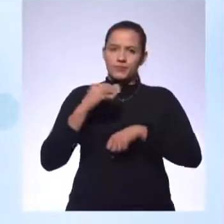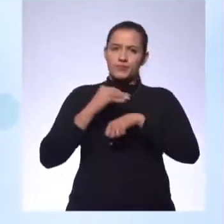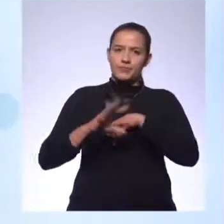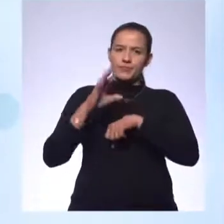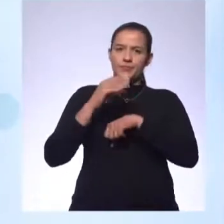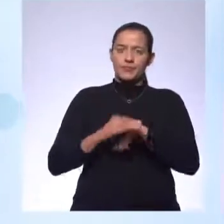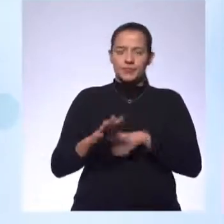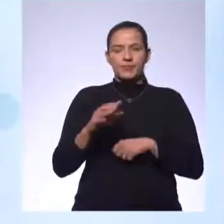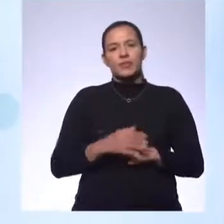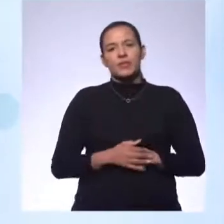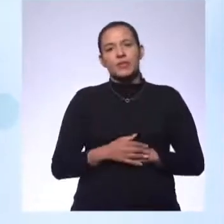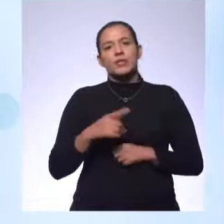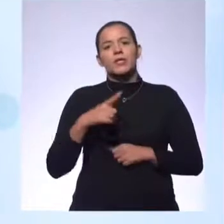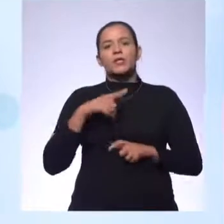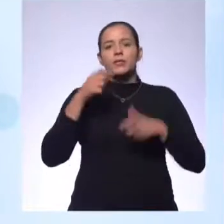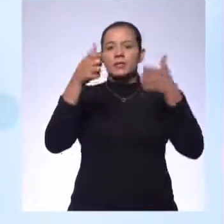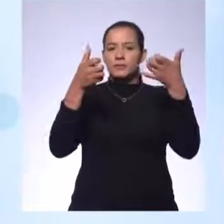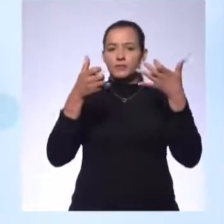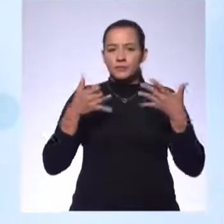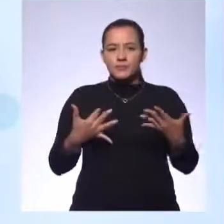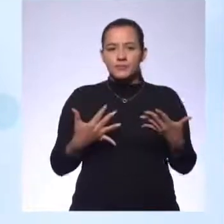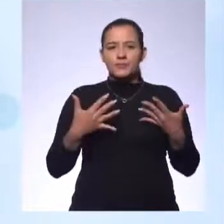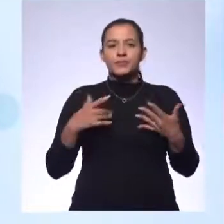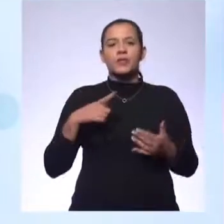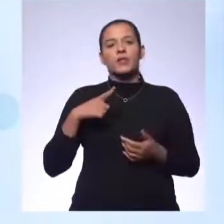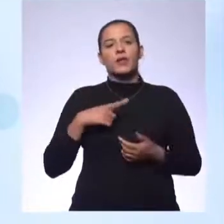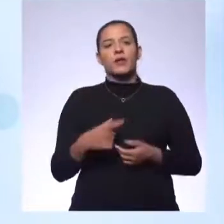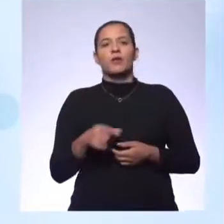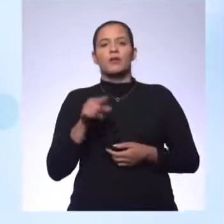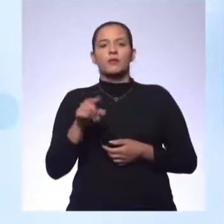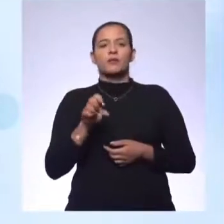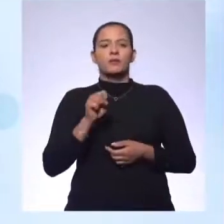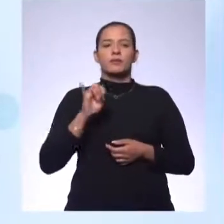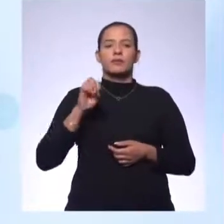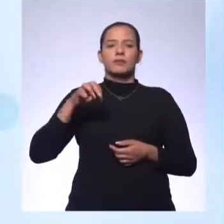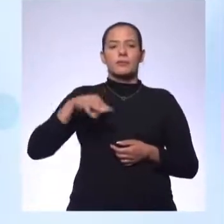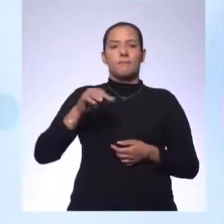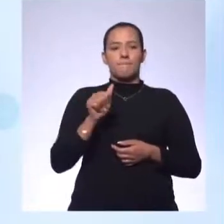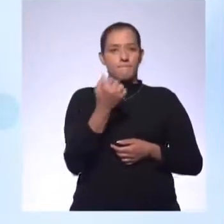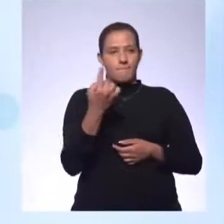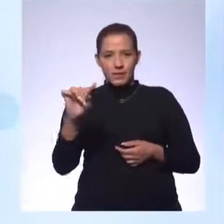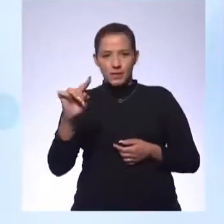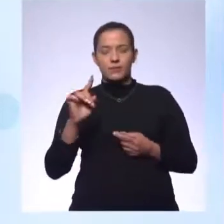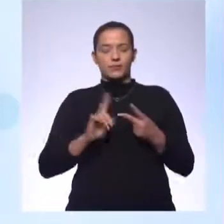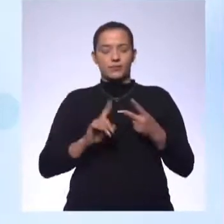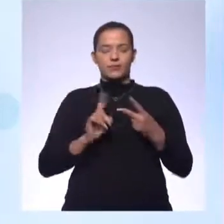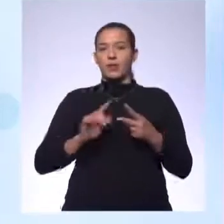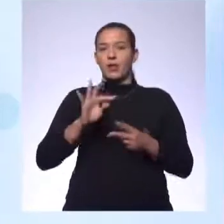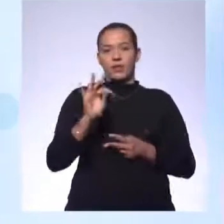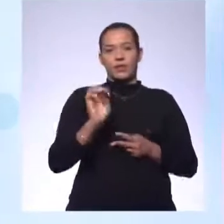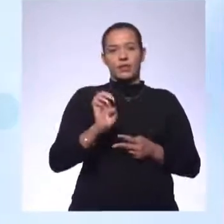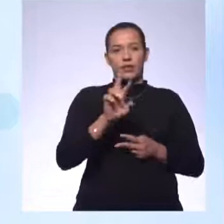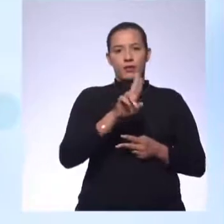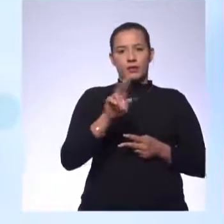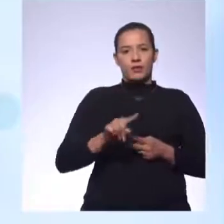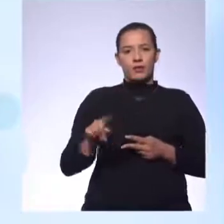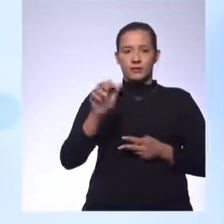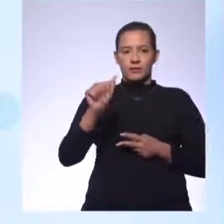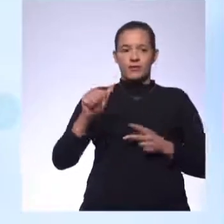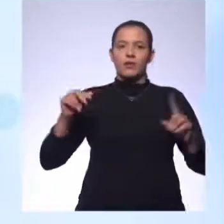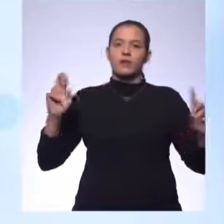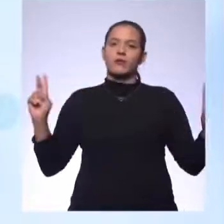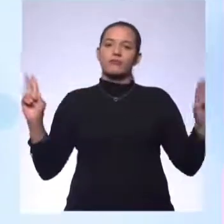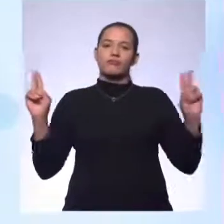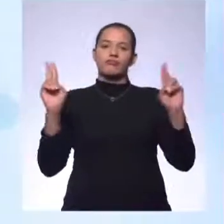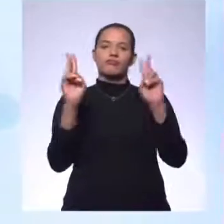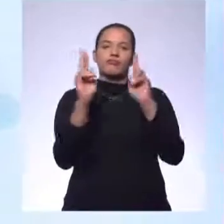Amor de Perdição, que tem lá o Simão e a Teresa. O Simão e a Teresa, tem um momento que eles passam um pelo outro, eles passam assim, um pelo